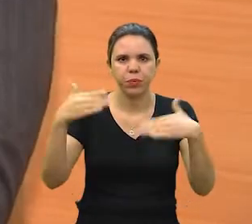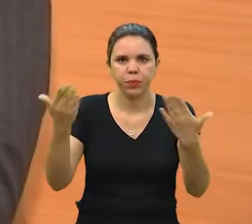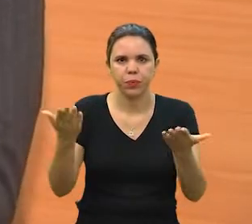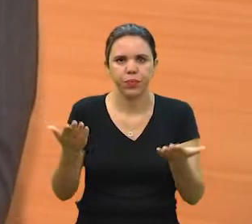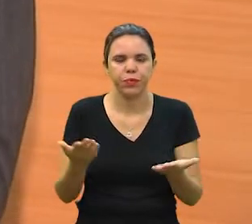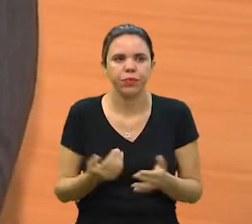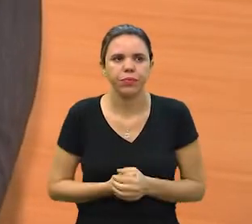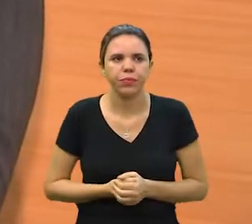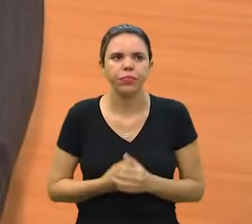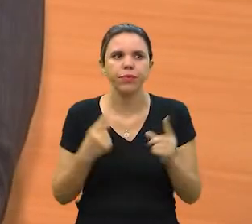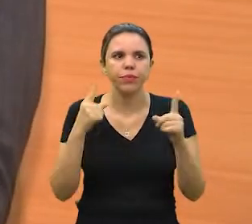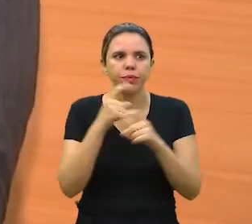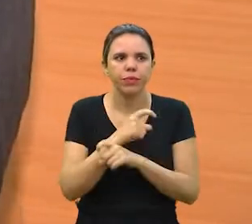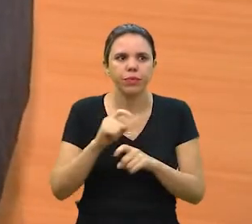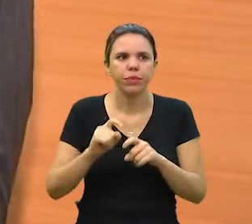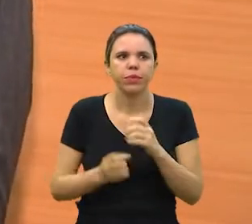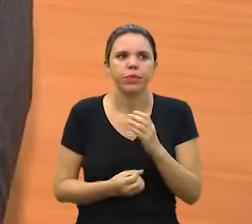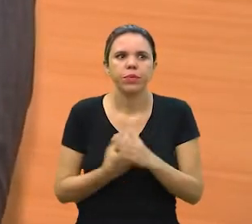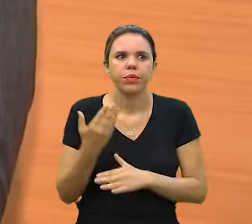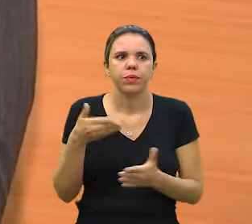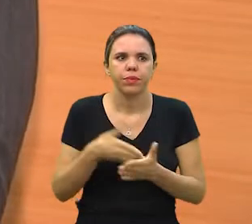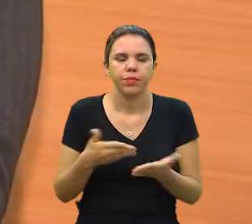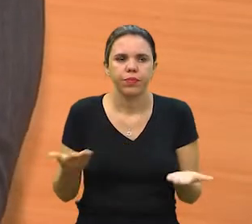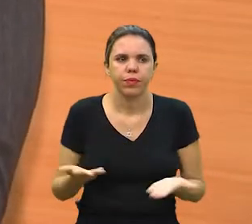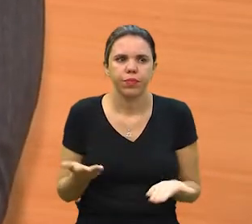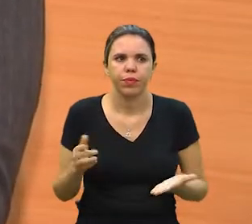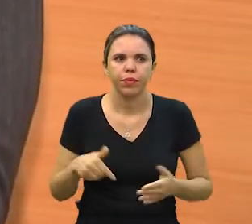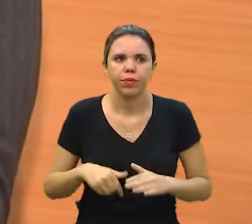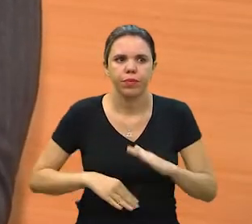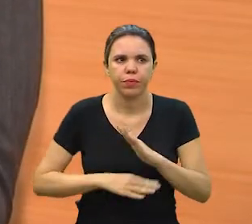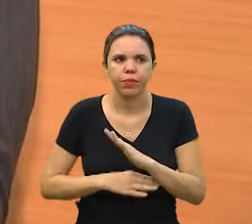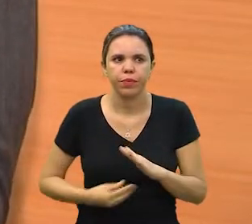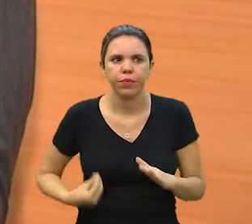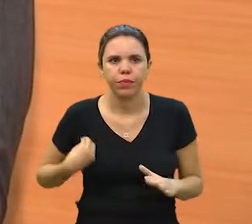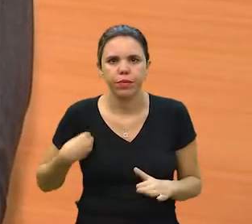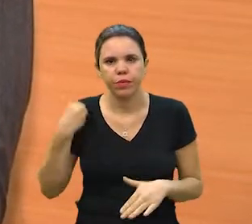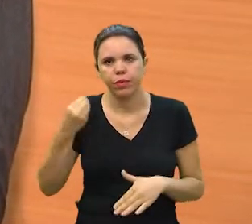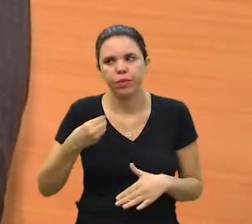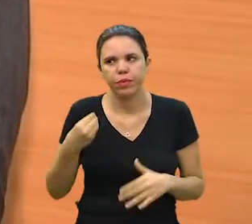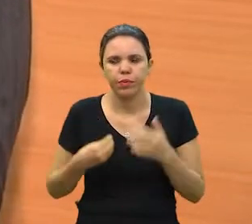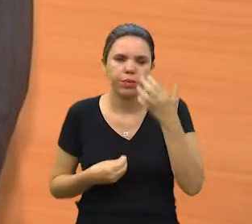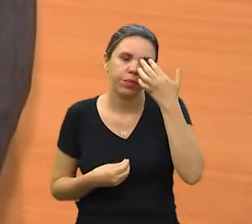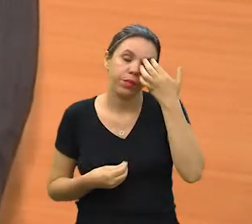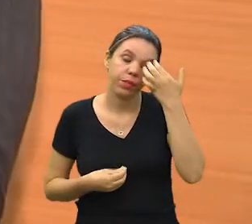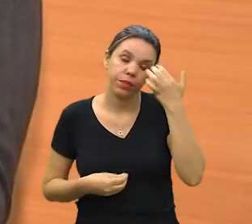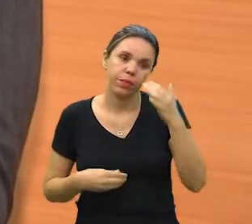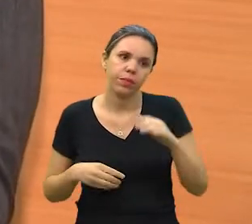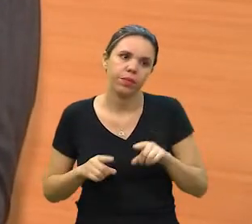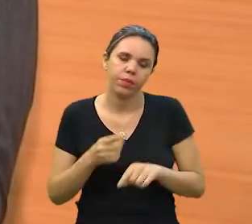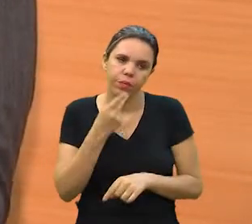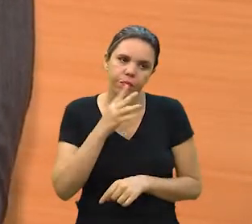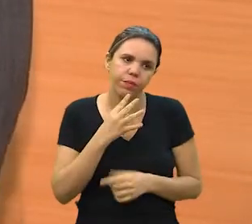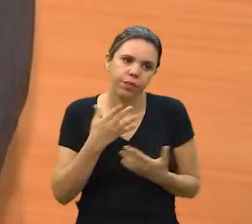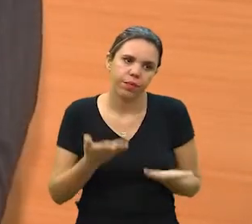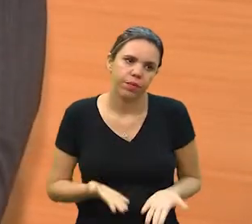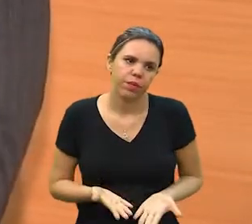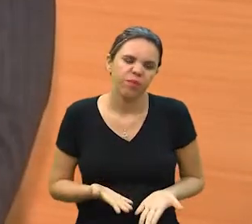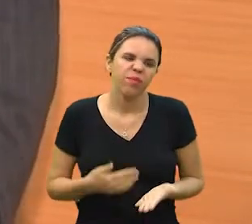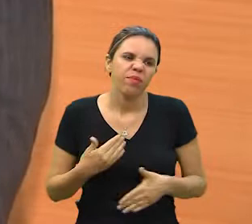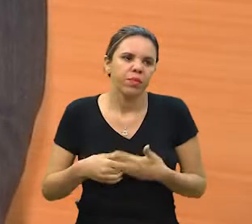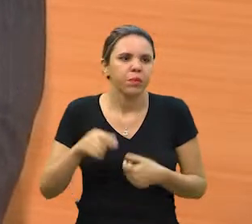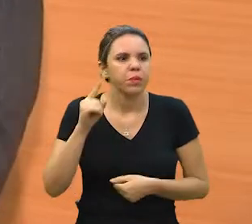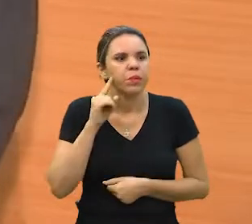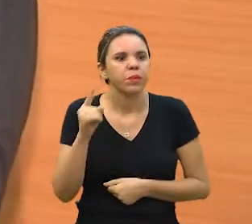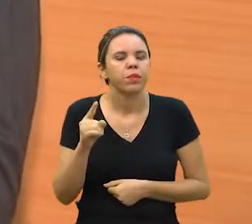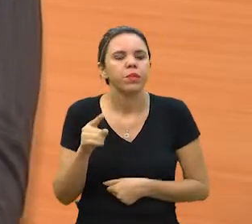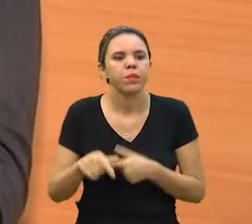alguma coisa fora, então muitas dificuldades foram criadas. E agora não, a Câmara está vivendo, ela está com a casa realmente como a gente conhece,